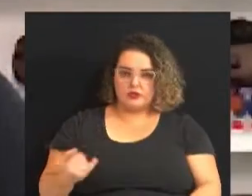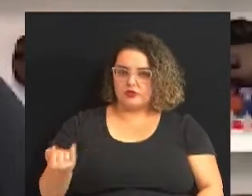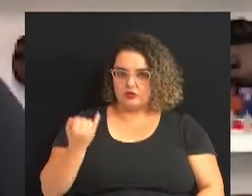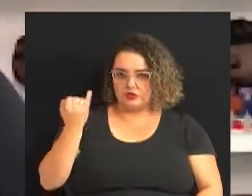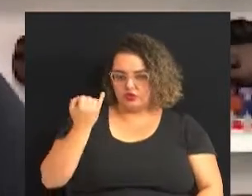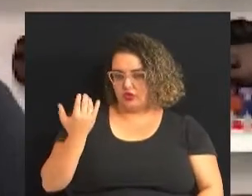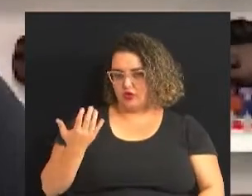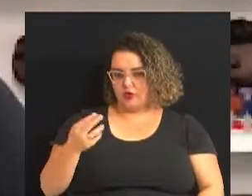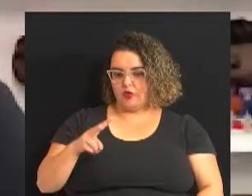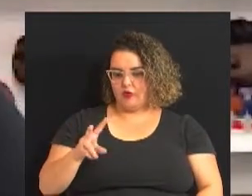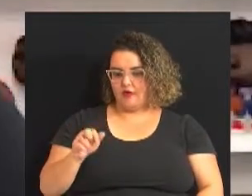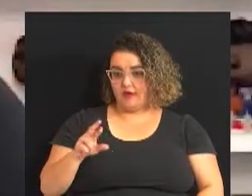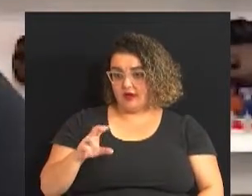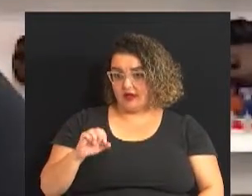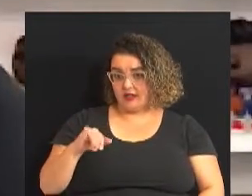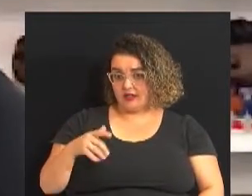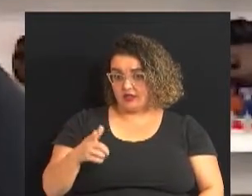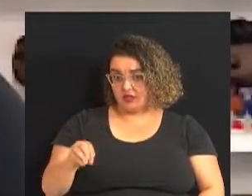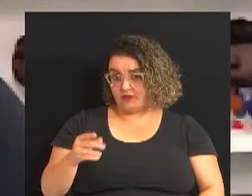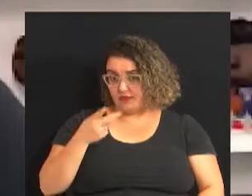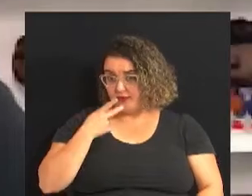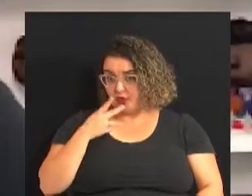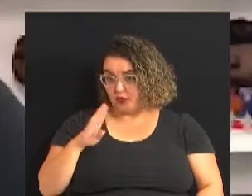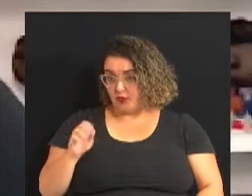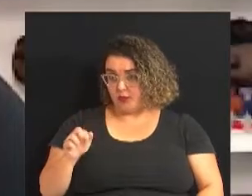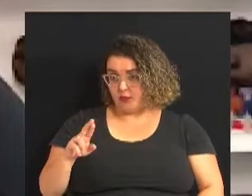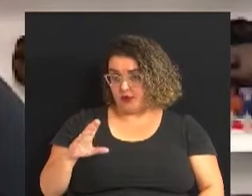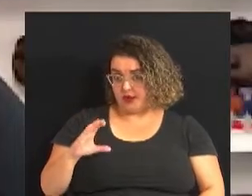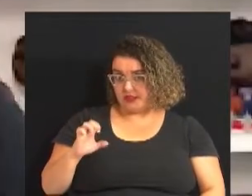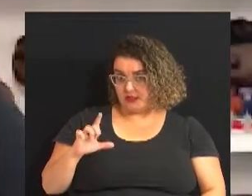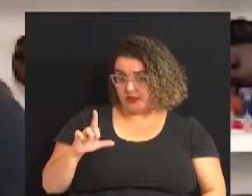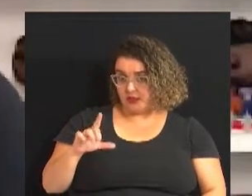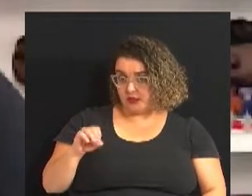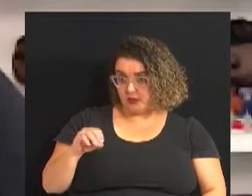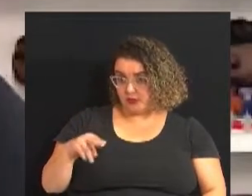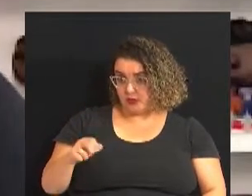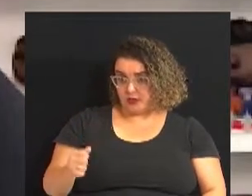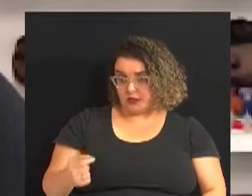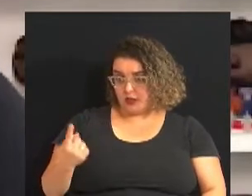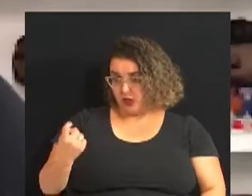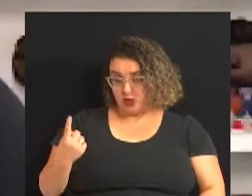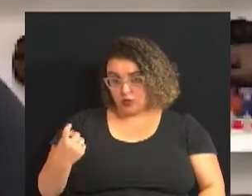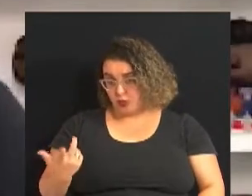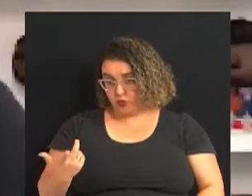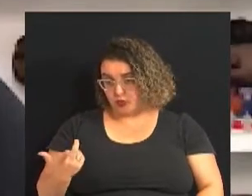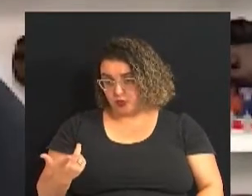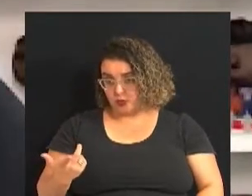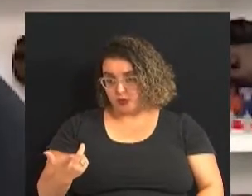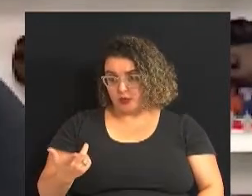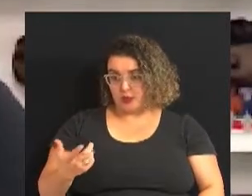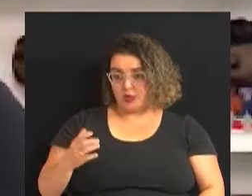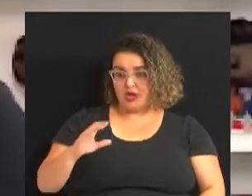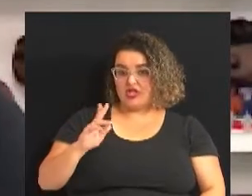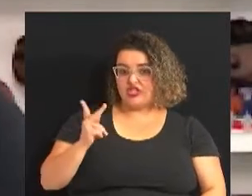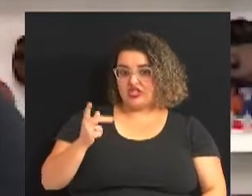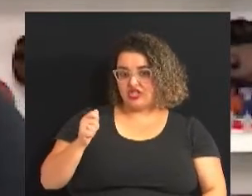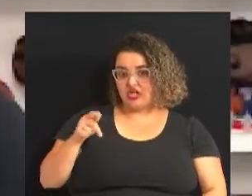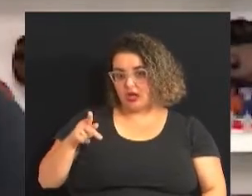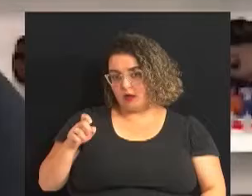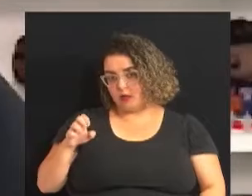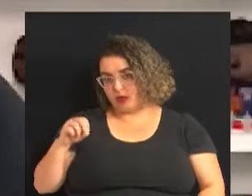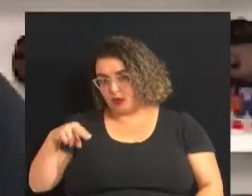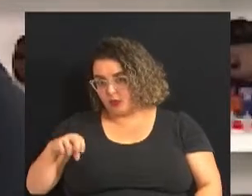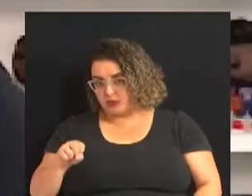por exemplo, você citou o Barcelona. O Varejão é o único brasileiro campeão da Euroliga, que como se fosse uma Champions League do basquete na